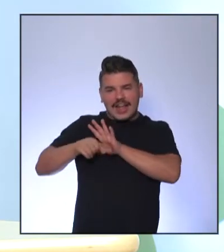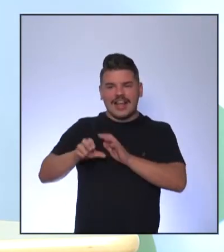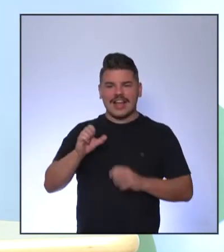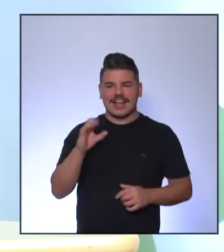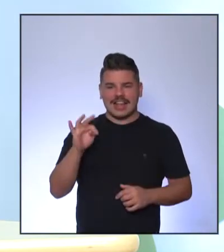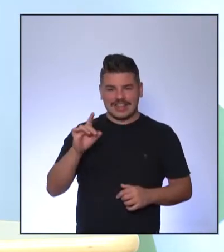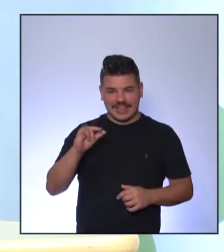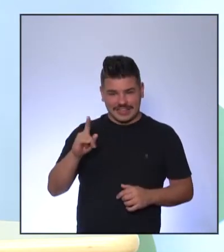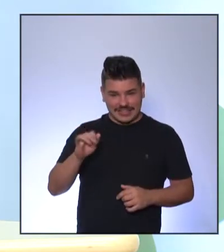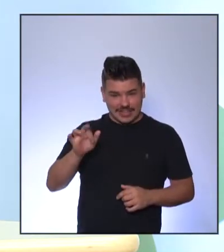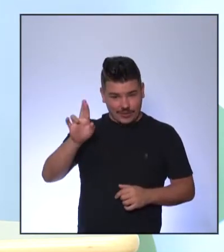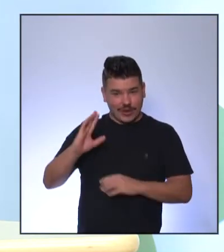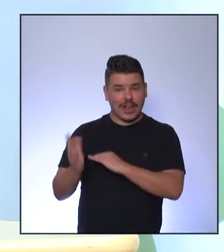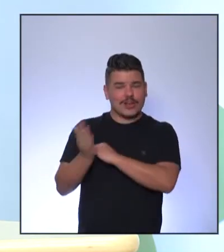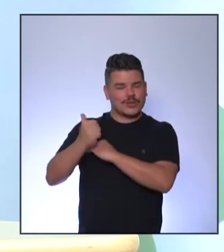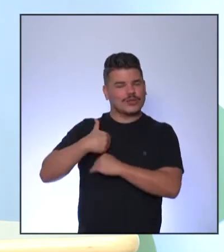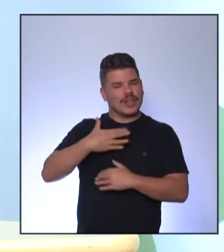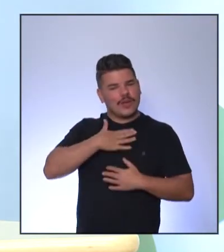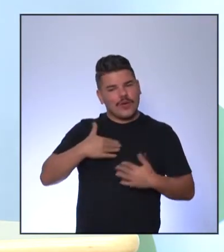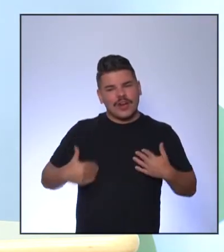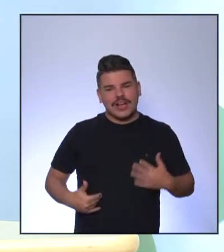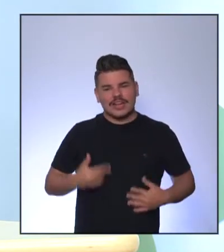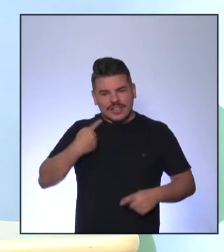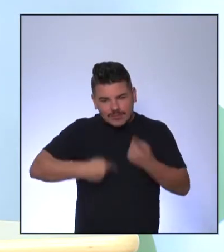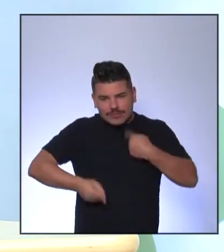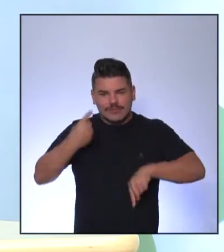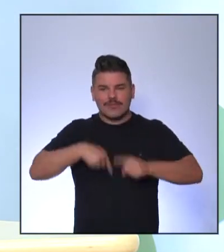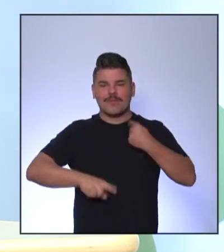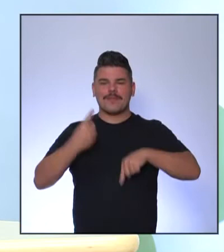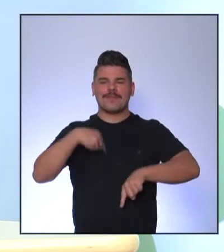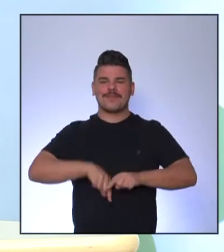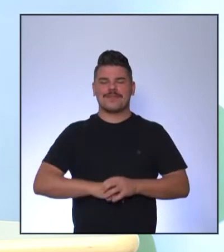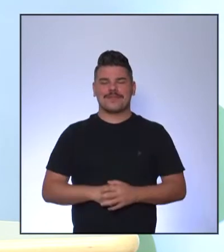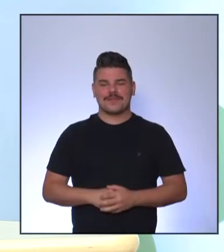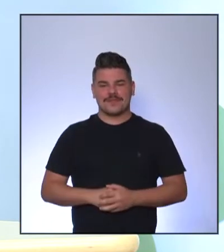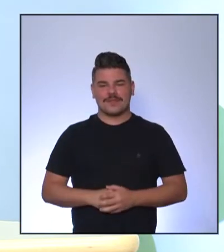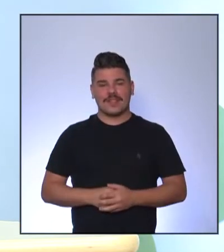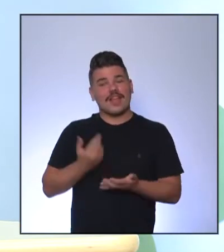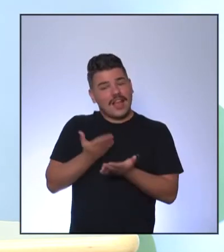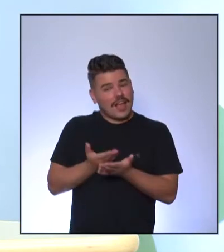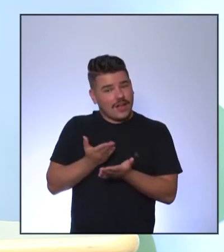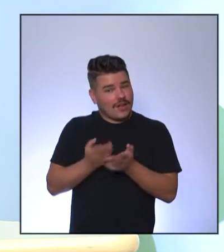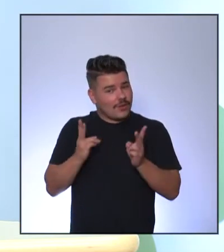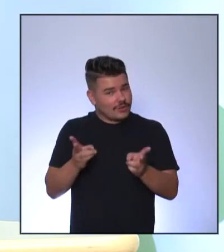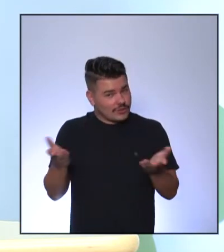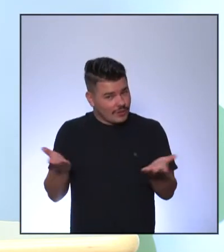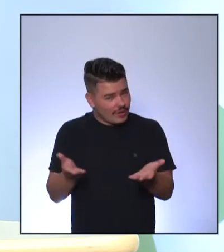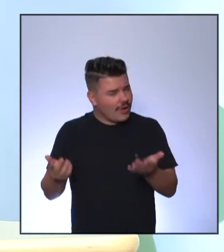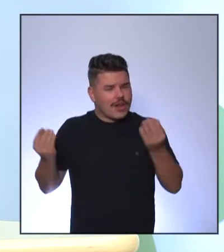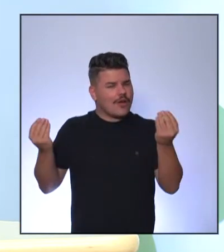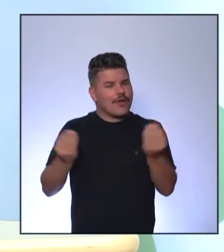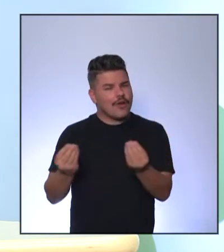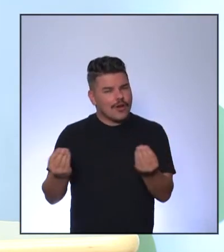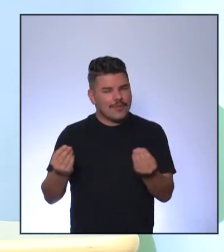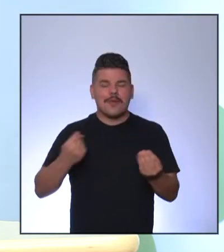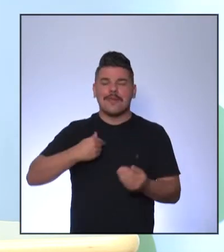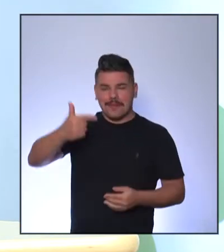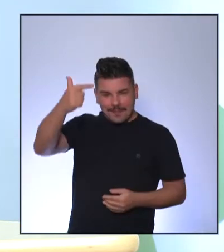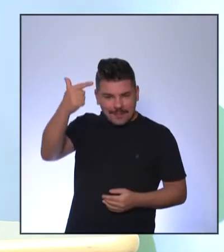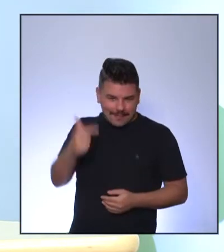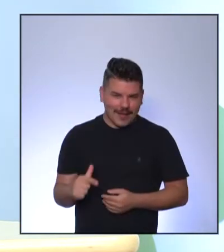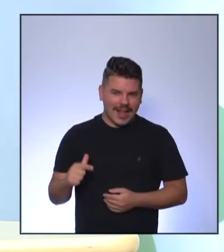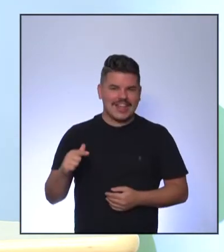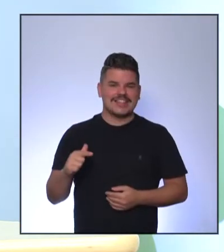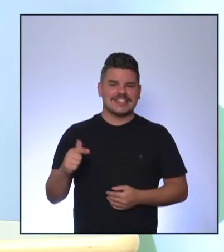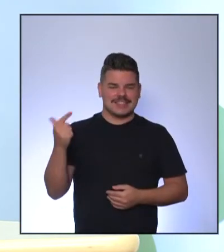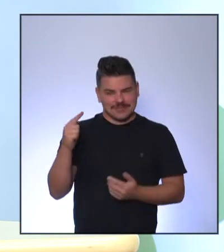nosso organismo. Pessoal, continuando a nossa aula, tá? Para continuar a nossa aula, agora eu vou pedir para vocês